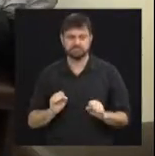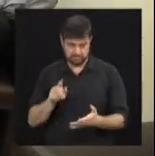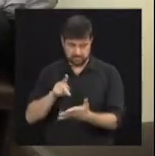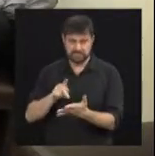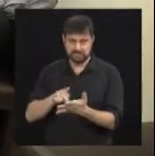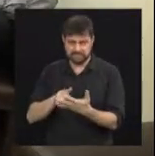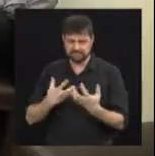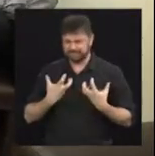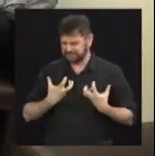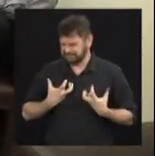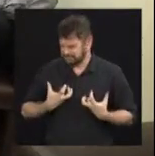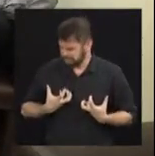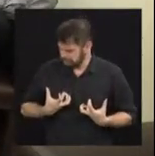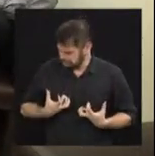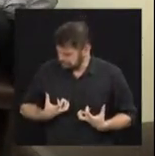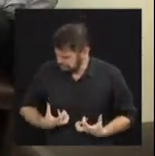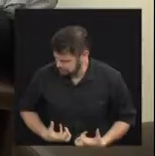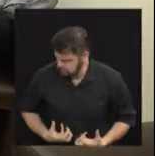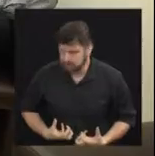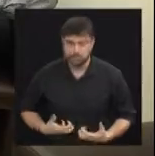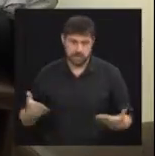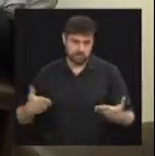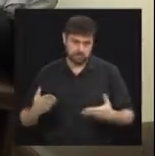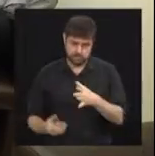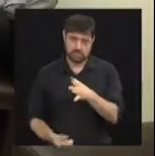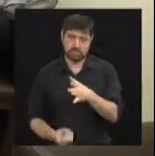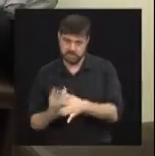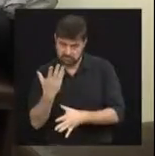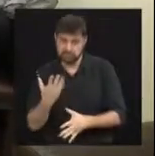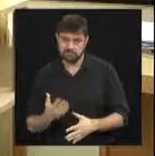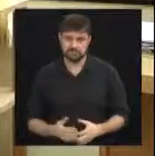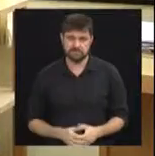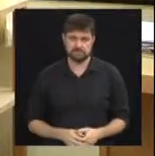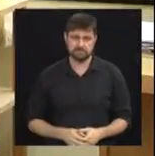Sim, na verdade, o estresse tão frequente hoje em dia